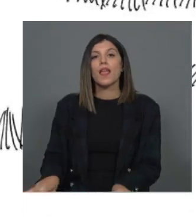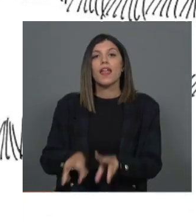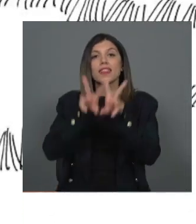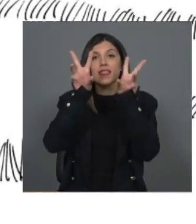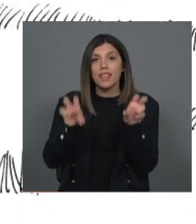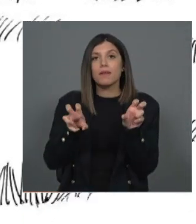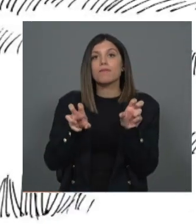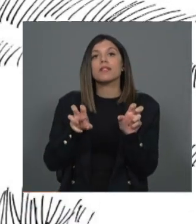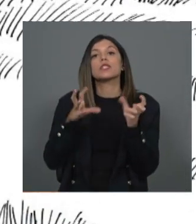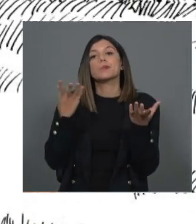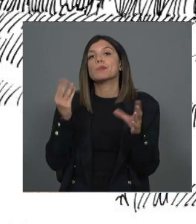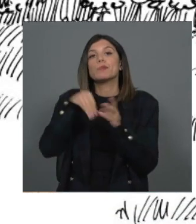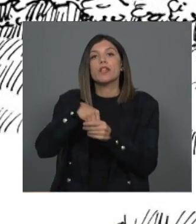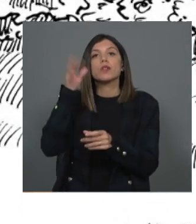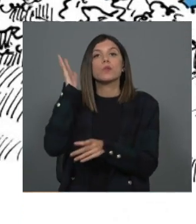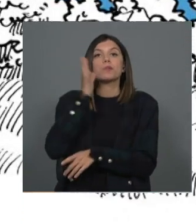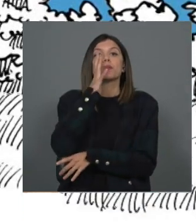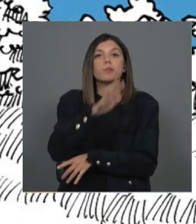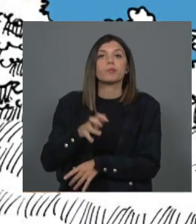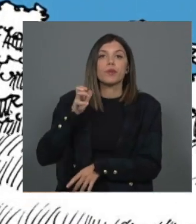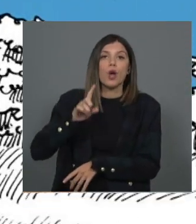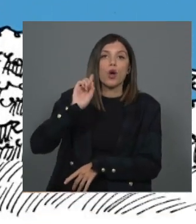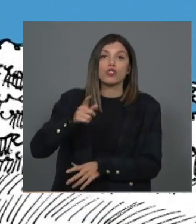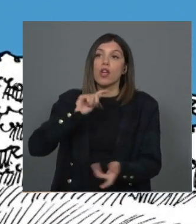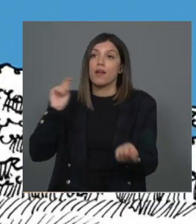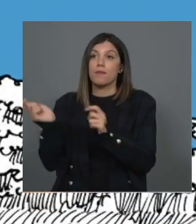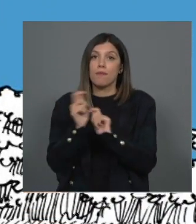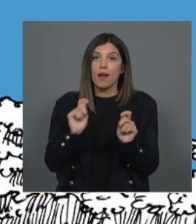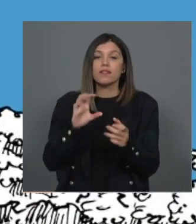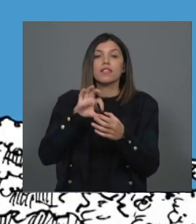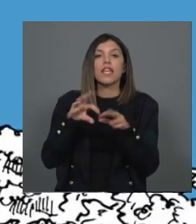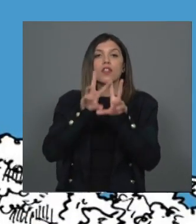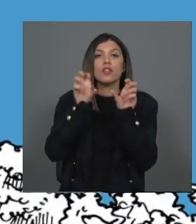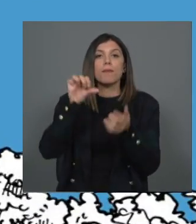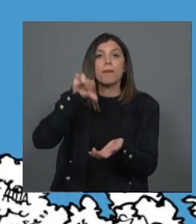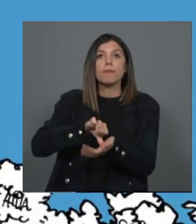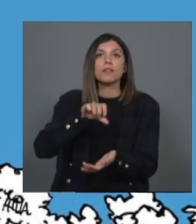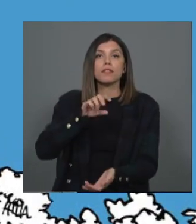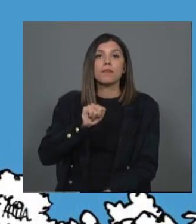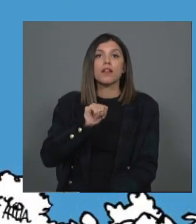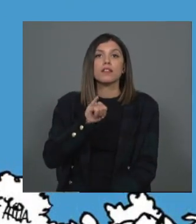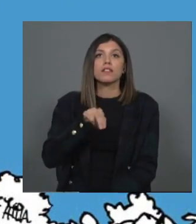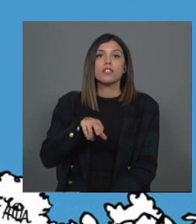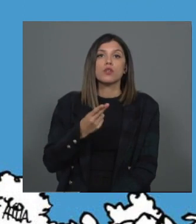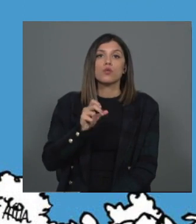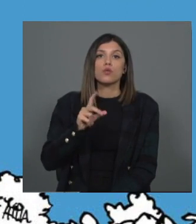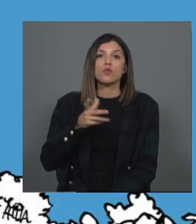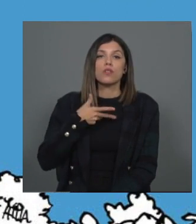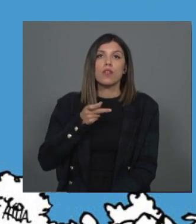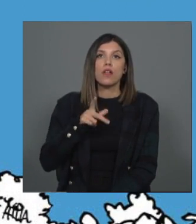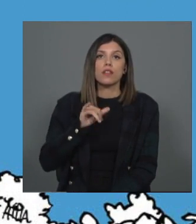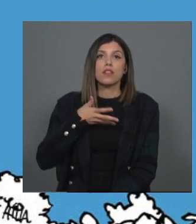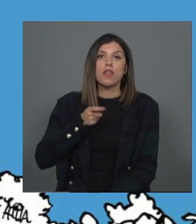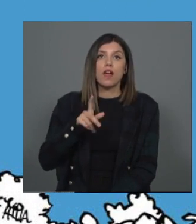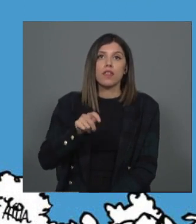pessoas vão propor este debate em torno do tema da sinodalidade? Pronto, nós vamos começar no dia 29 de novembro com o professor